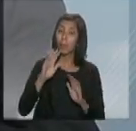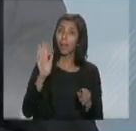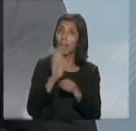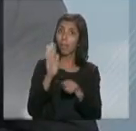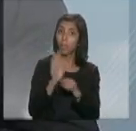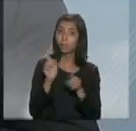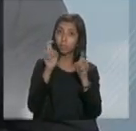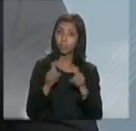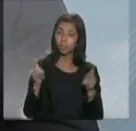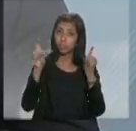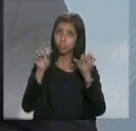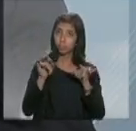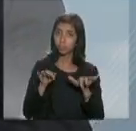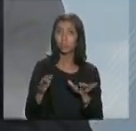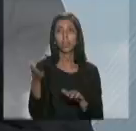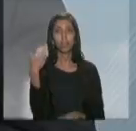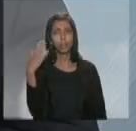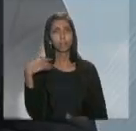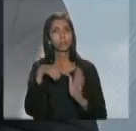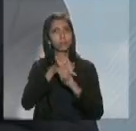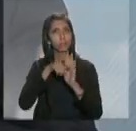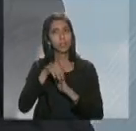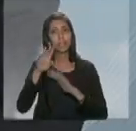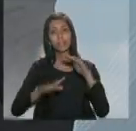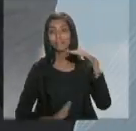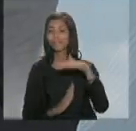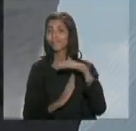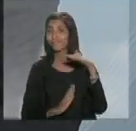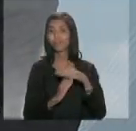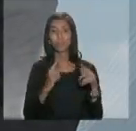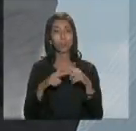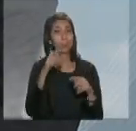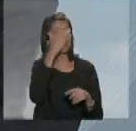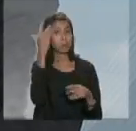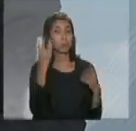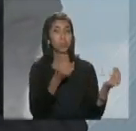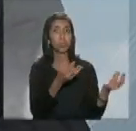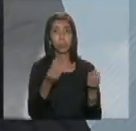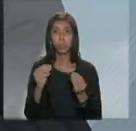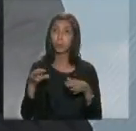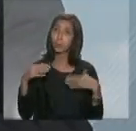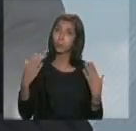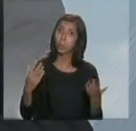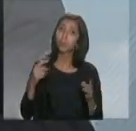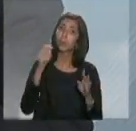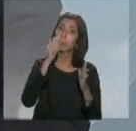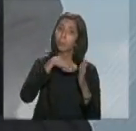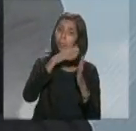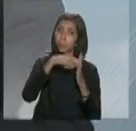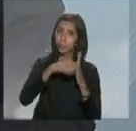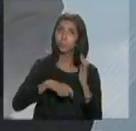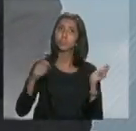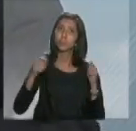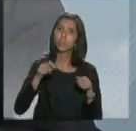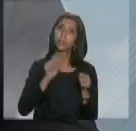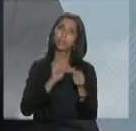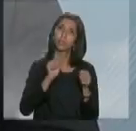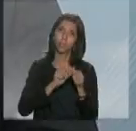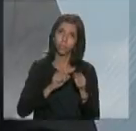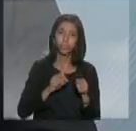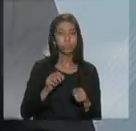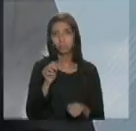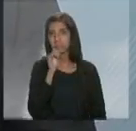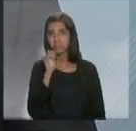com o auxílio da informática, você testes que antes eram ou muito limitados pela quantidade de pessoas, hoje eles podem ser aplicados mensalmente na